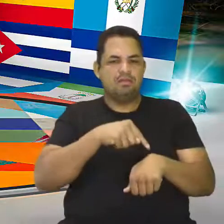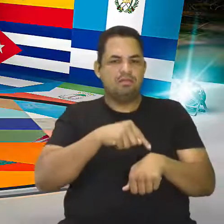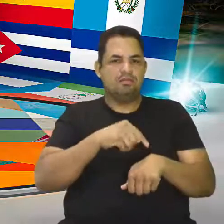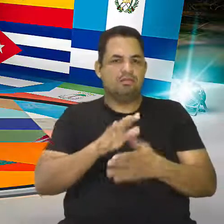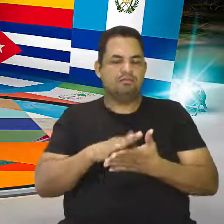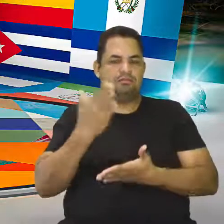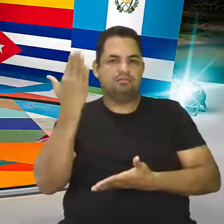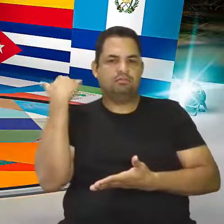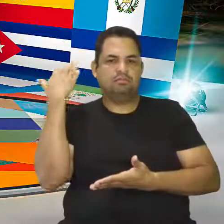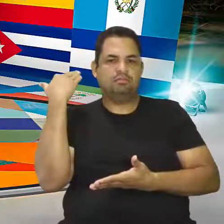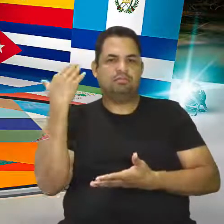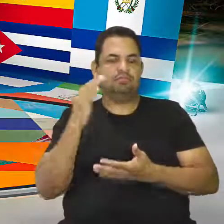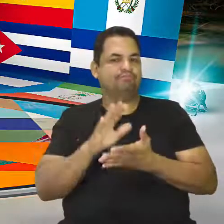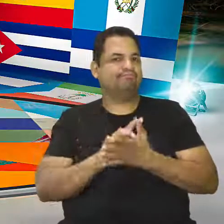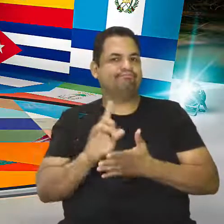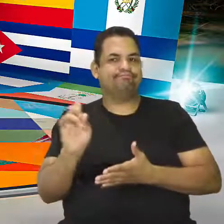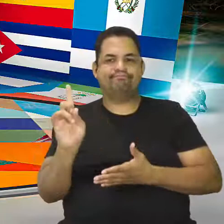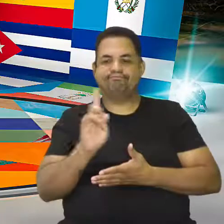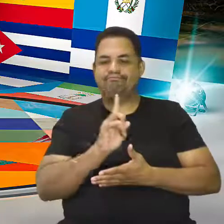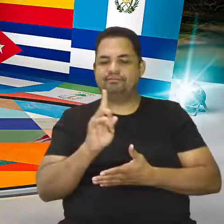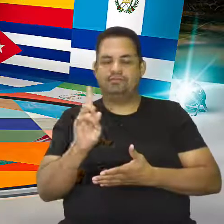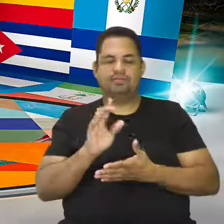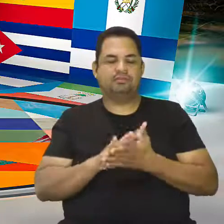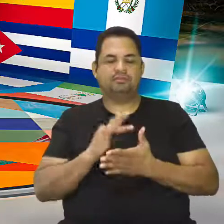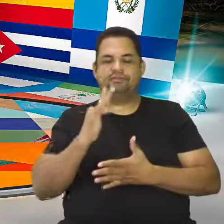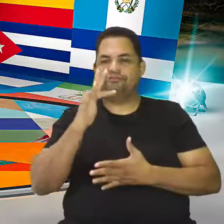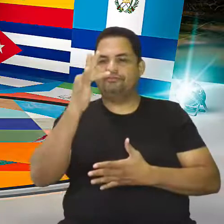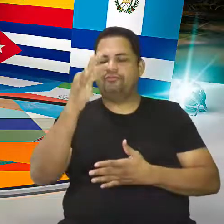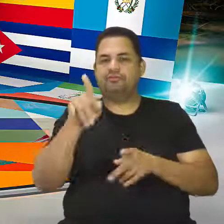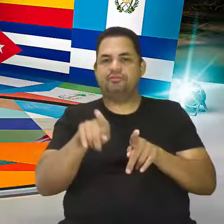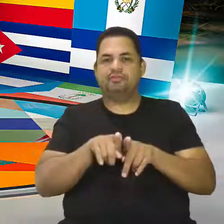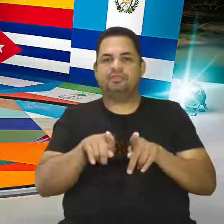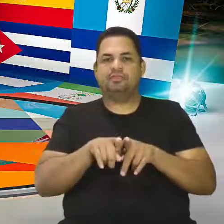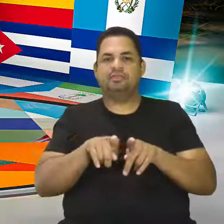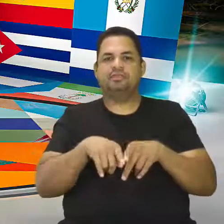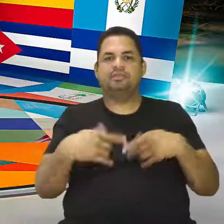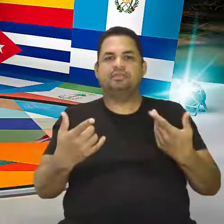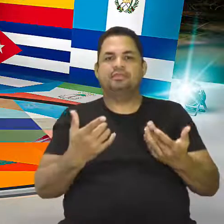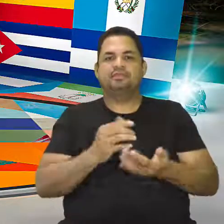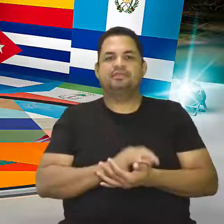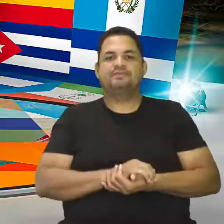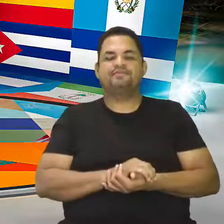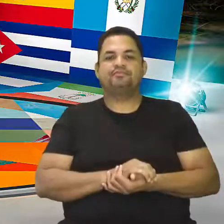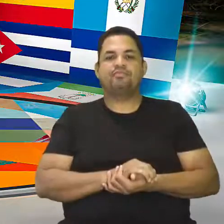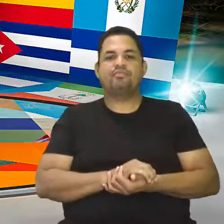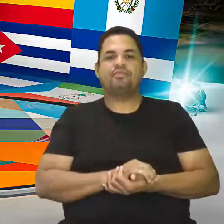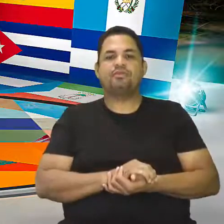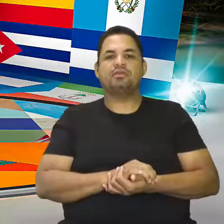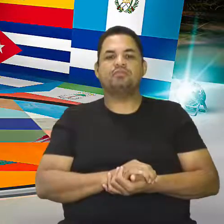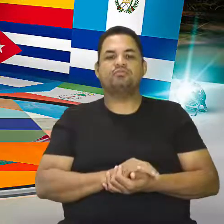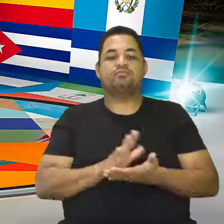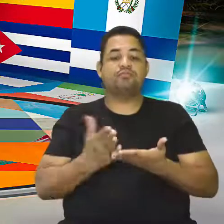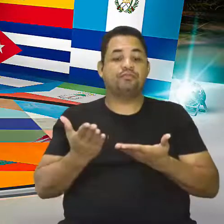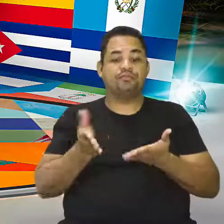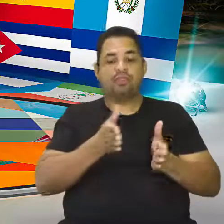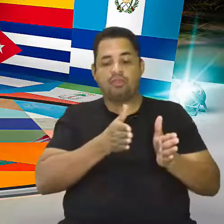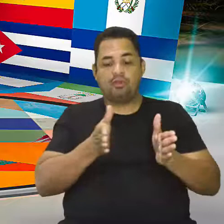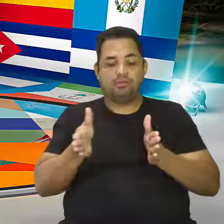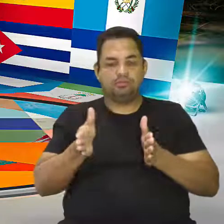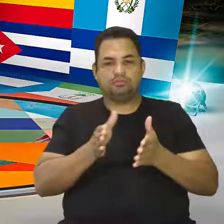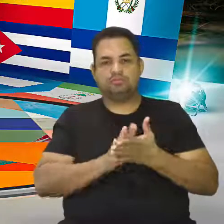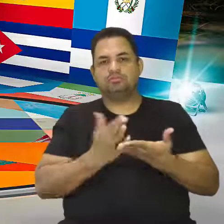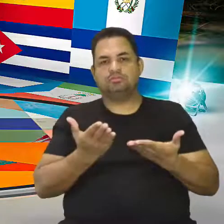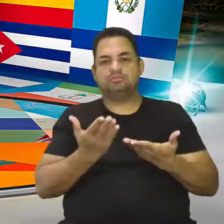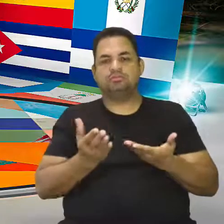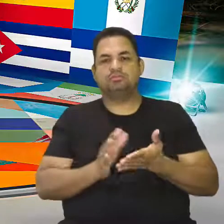no passado e muito menos no futuro. Ele é determinado ali no tempo